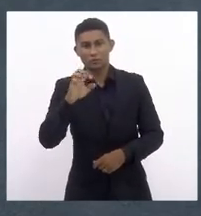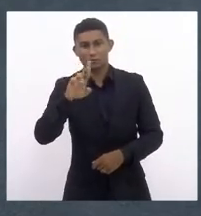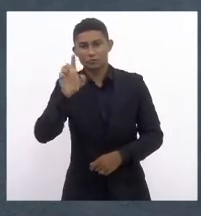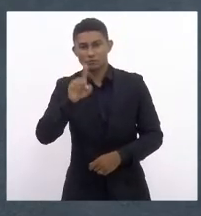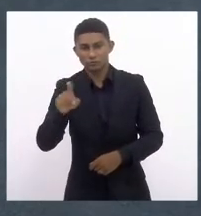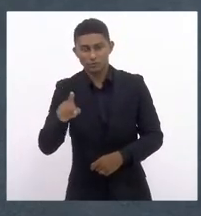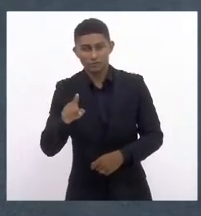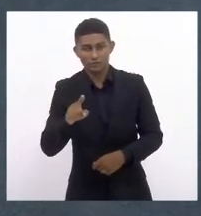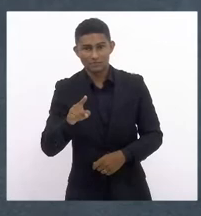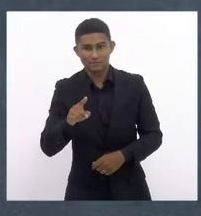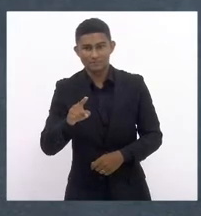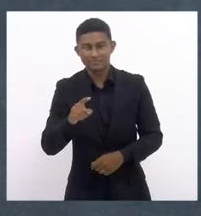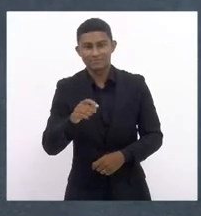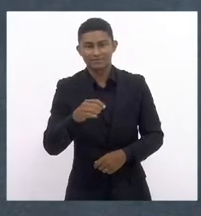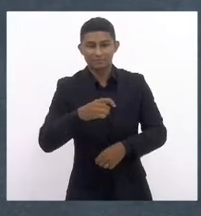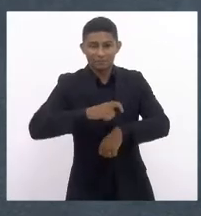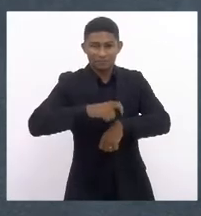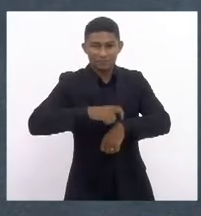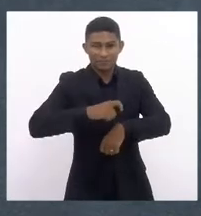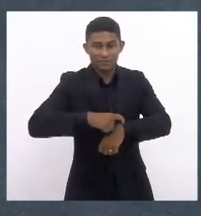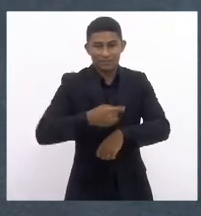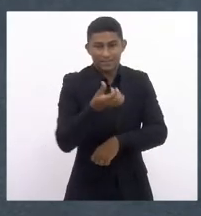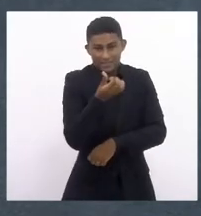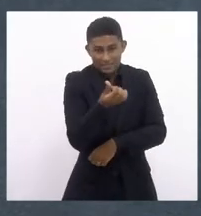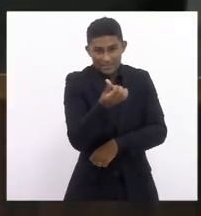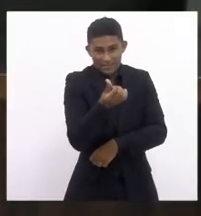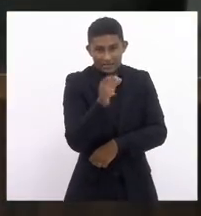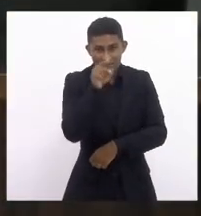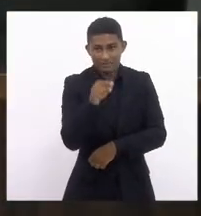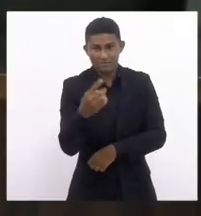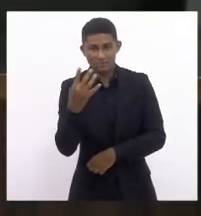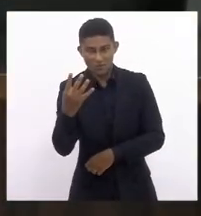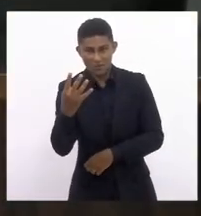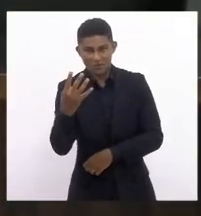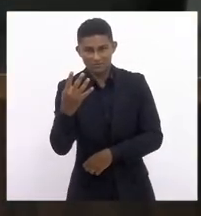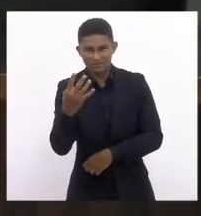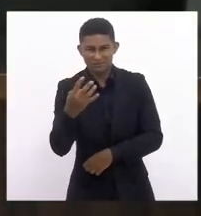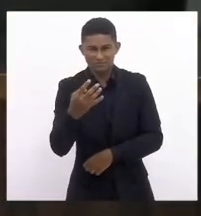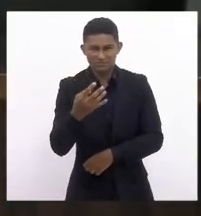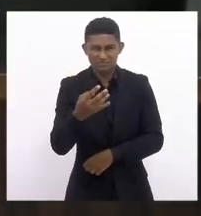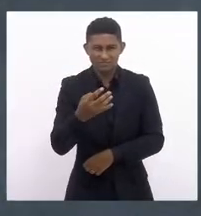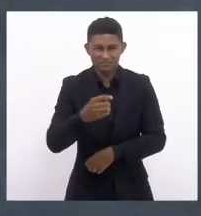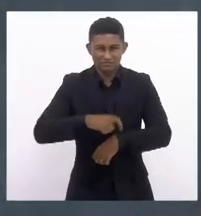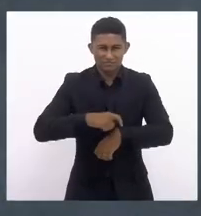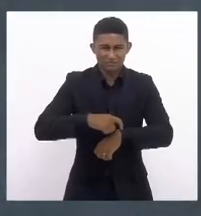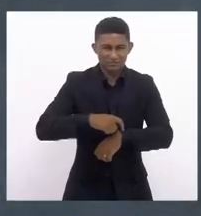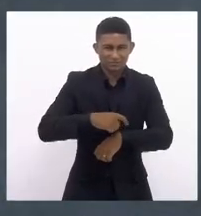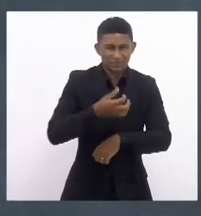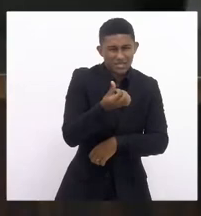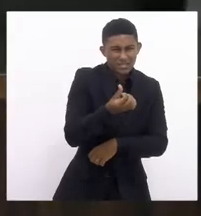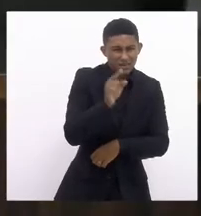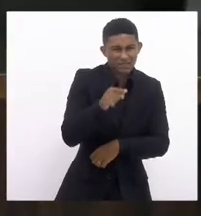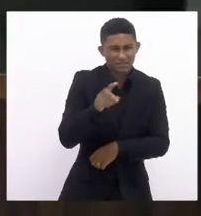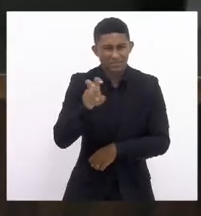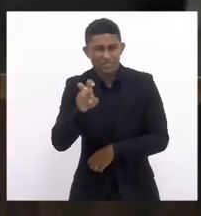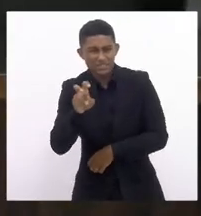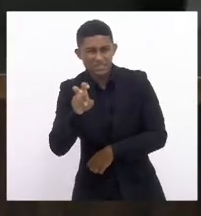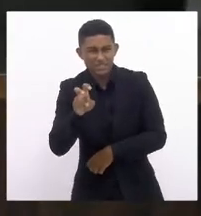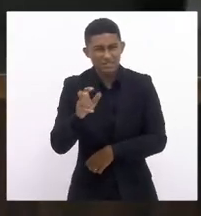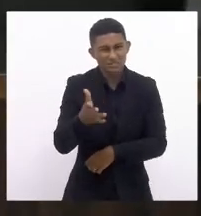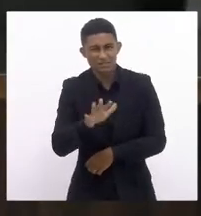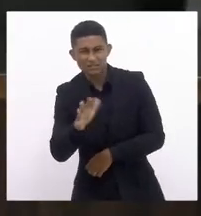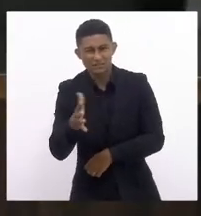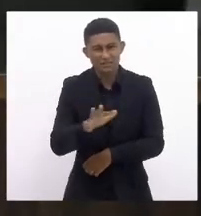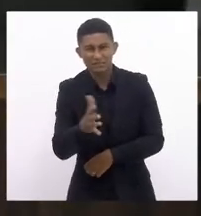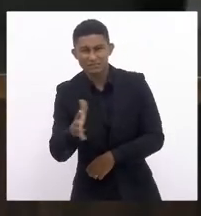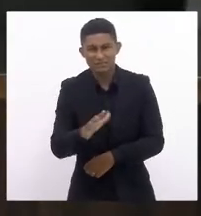vagões, 18h04? 18? Eu acho que são 18h05. 18h04 ou 18h05? Vamos lá. Cadê a Lucinha para o trem?